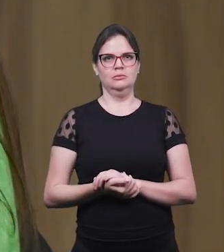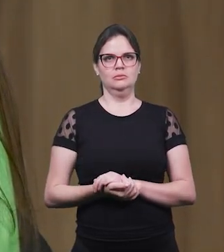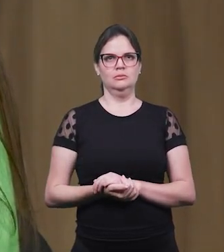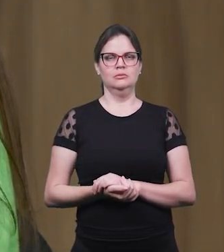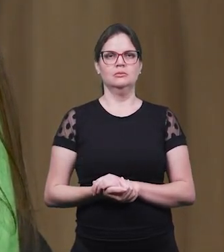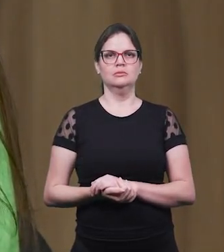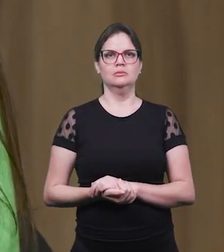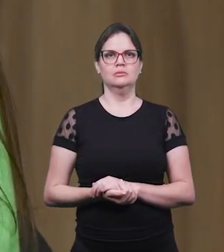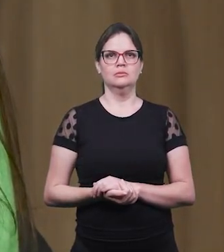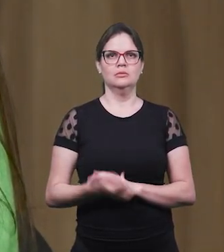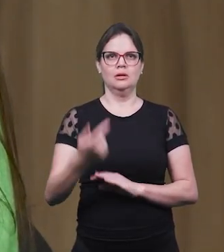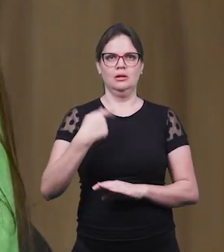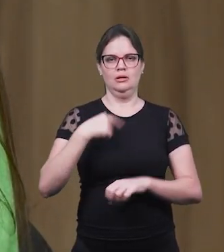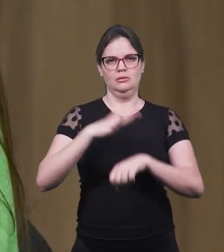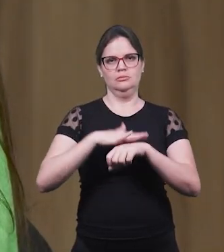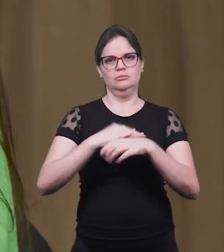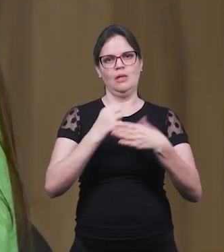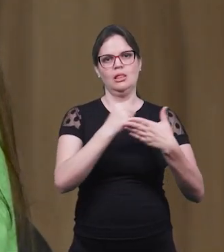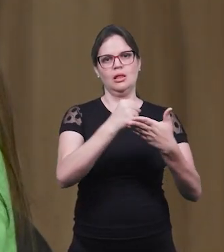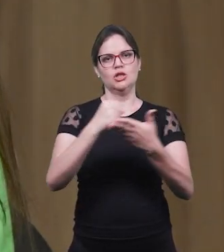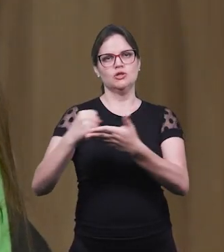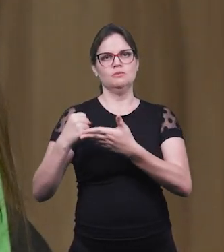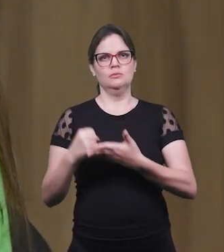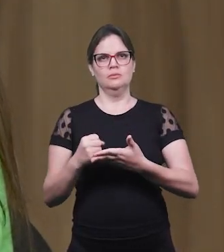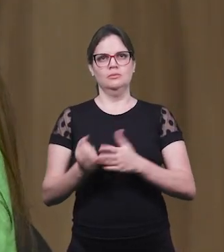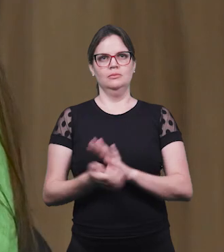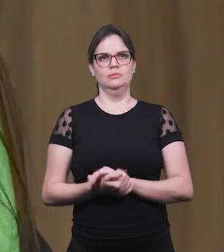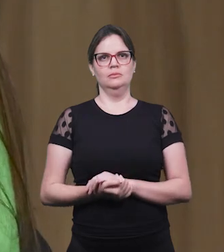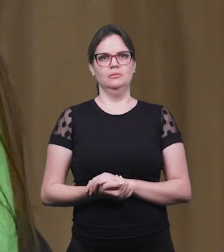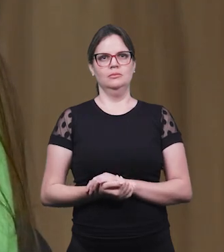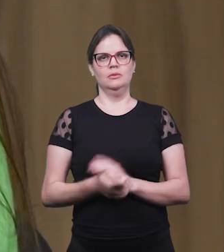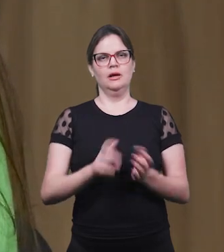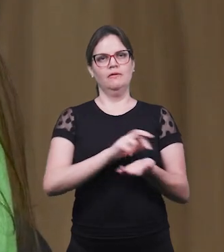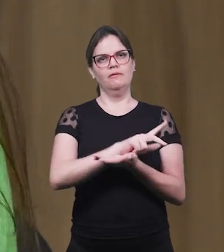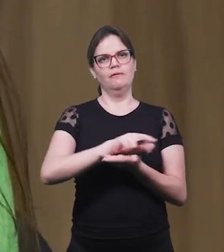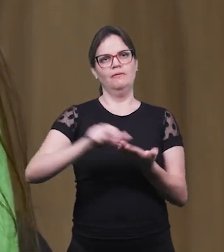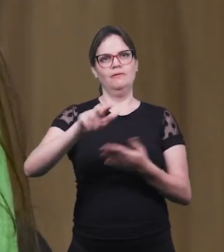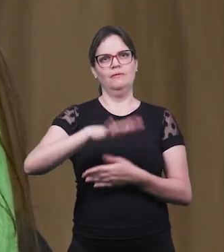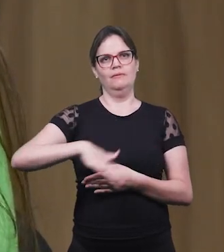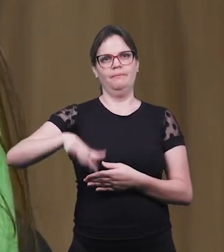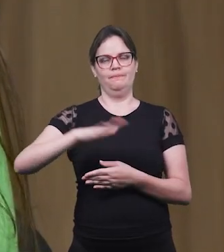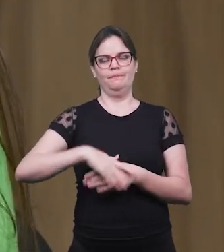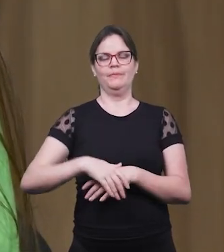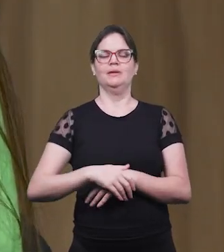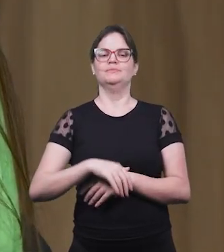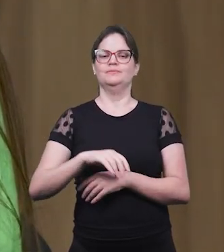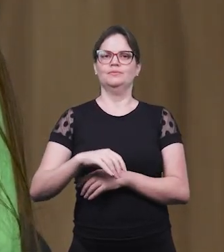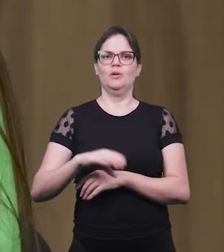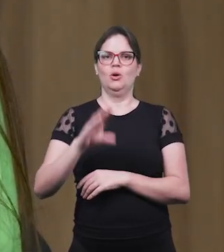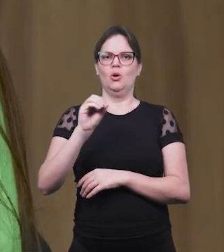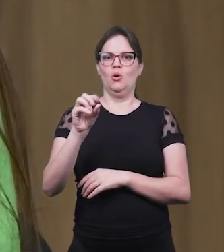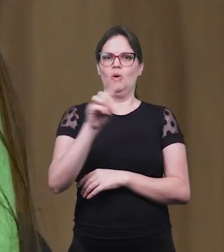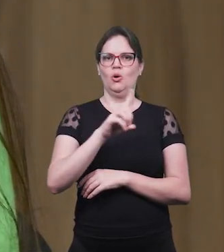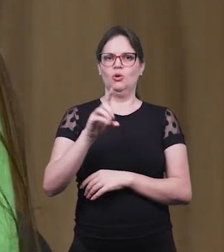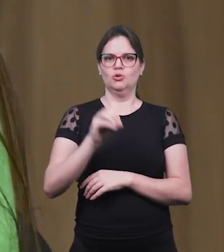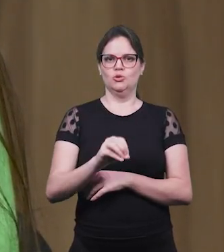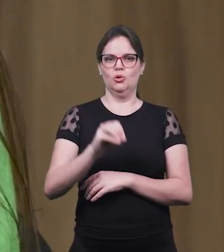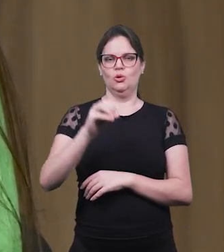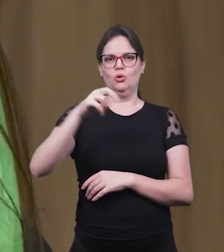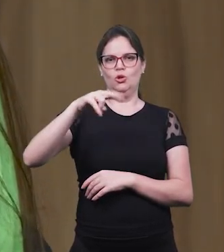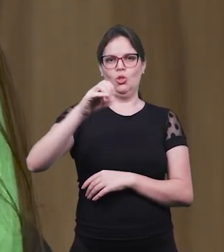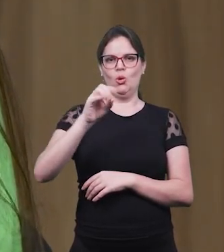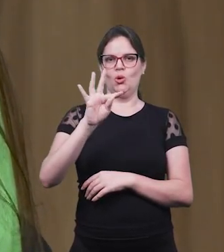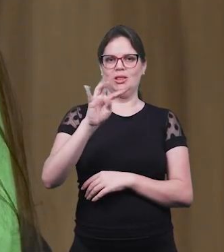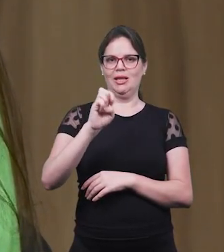ozonoterapia, eu faço os atendimentos em várias áreas dentro da ozonoterapia. Então, a gente pode trabalhar com